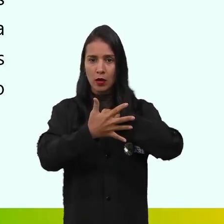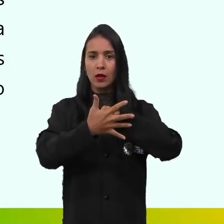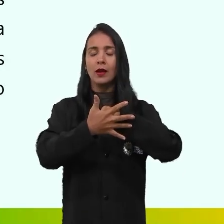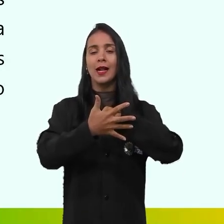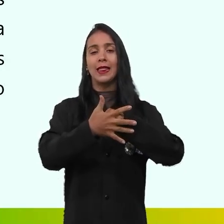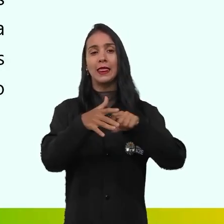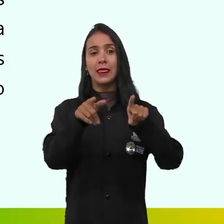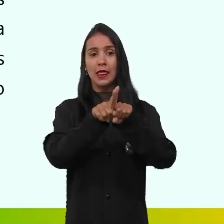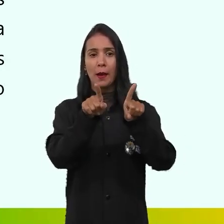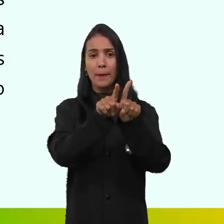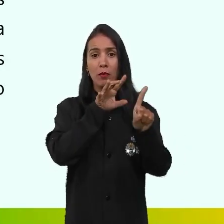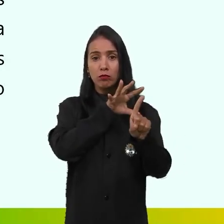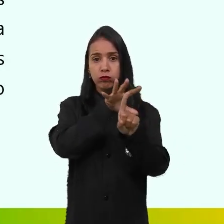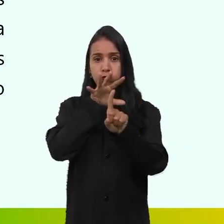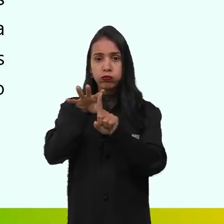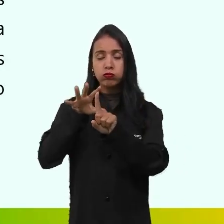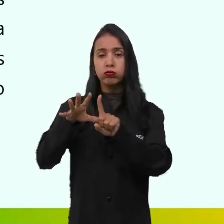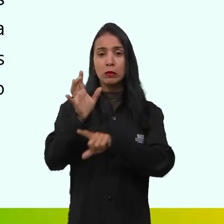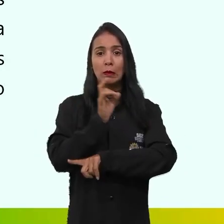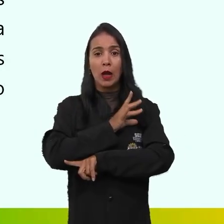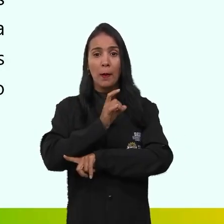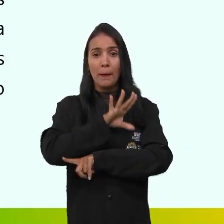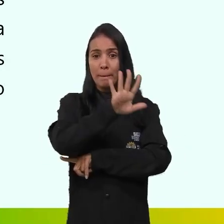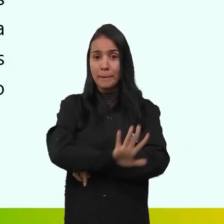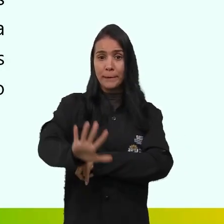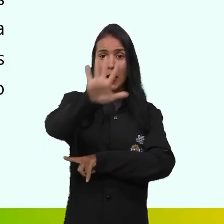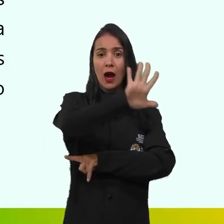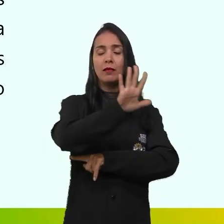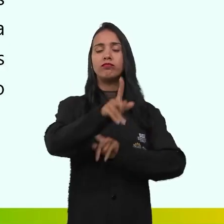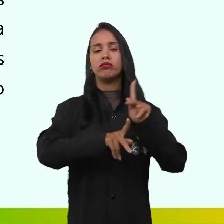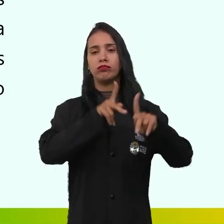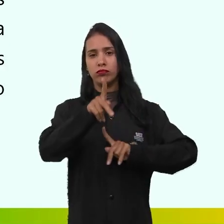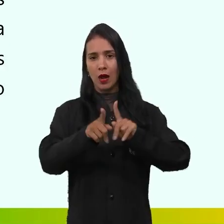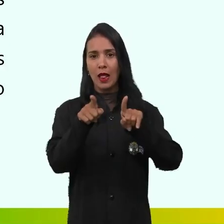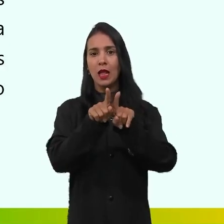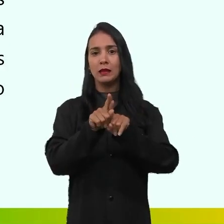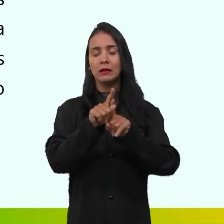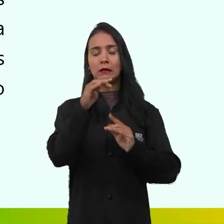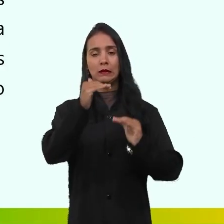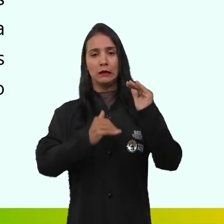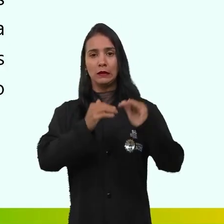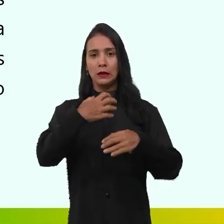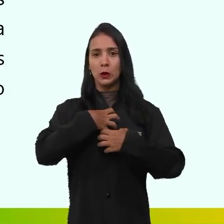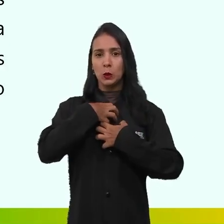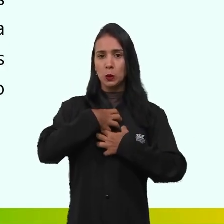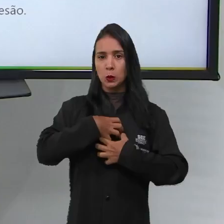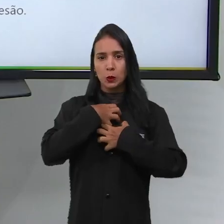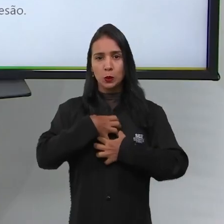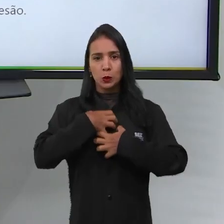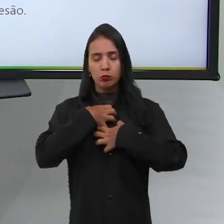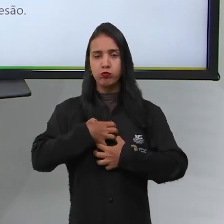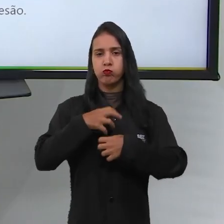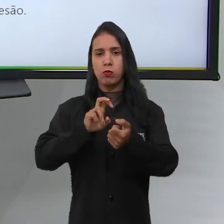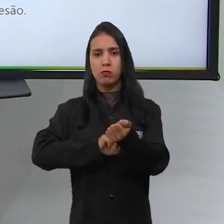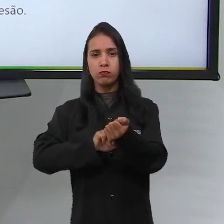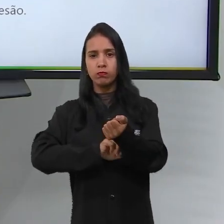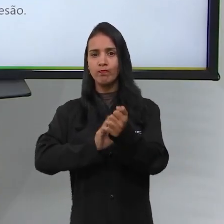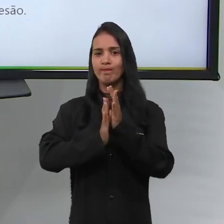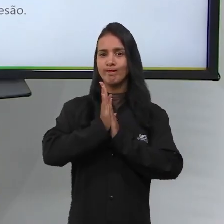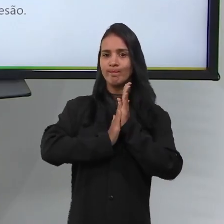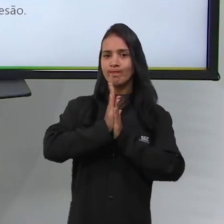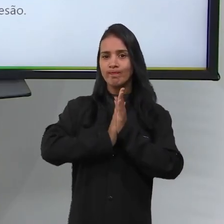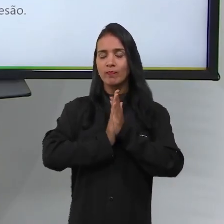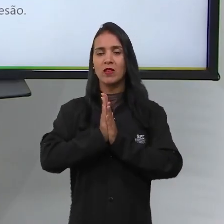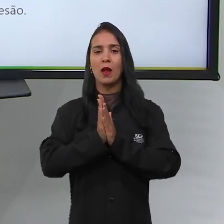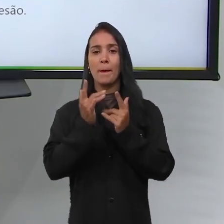um cenário de medo generalizado e instabilidade emocional na população. Quer dizer, à medida que essas notícias